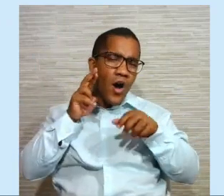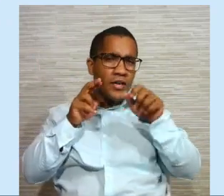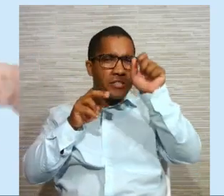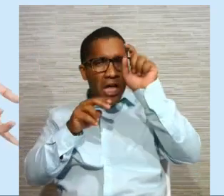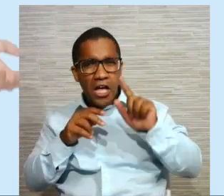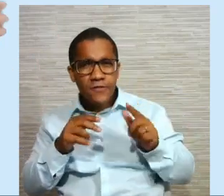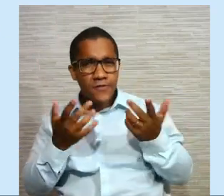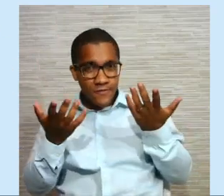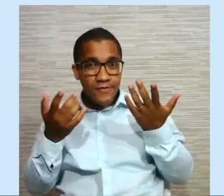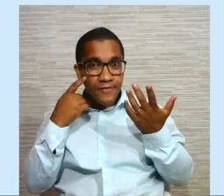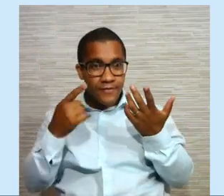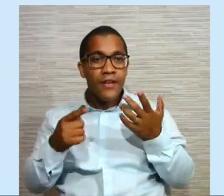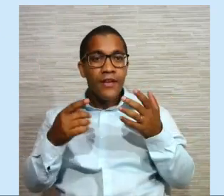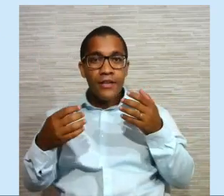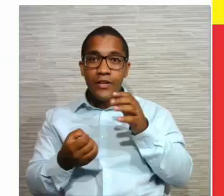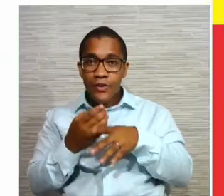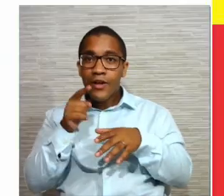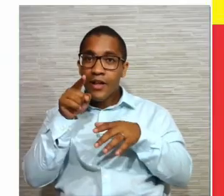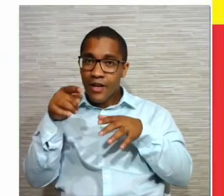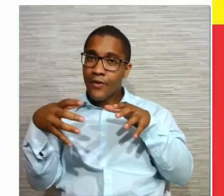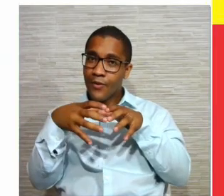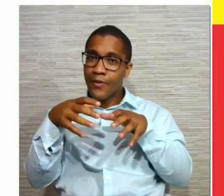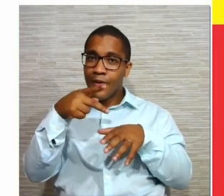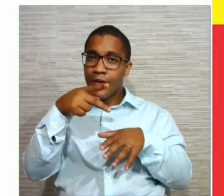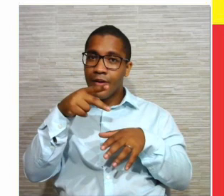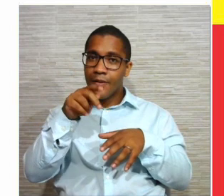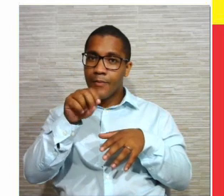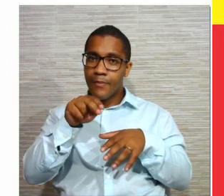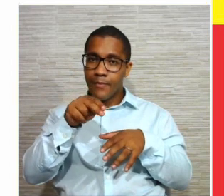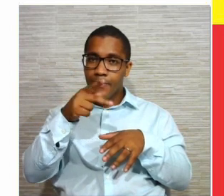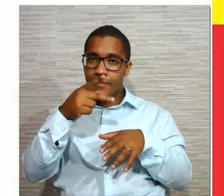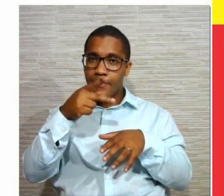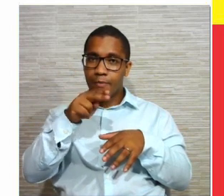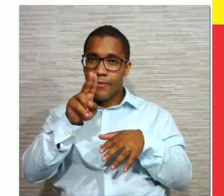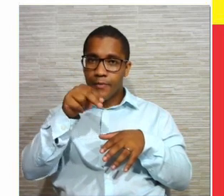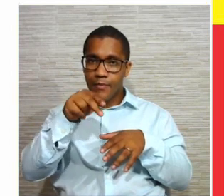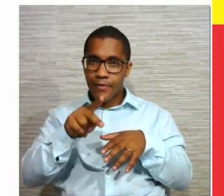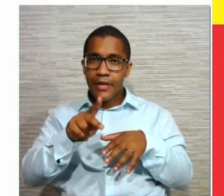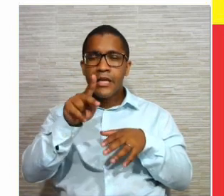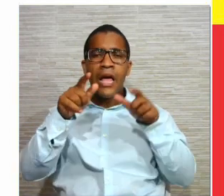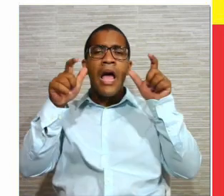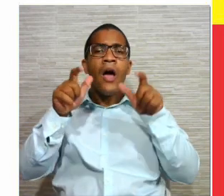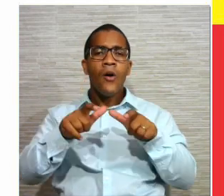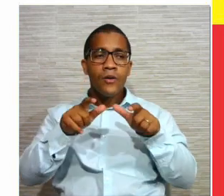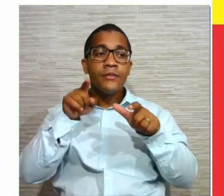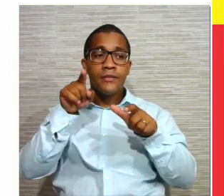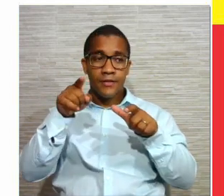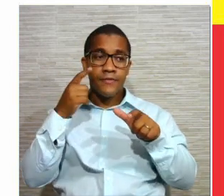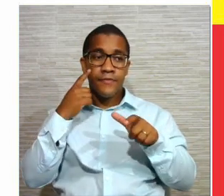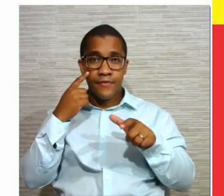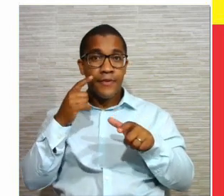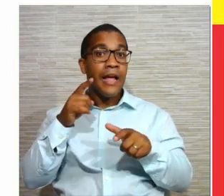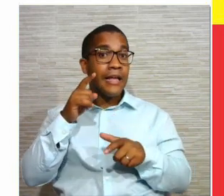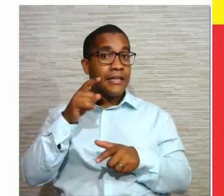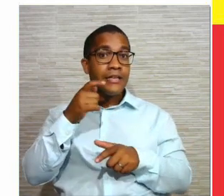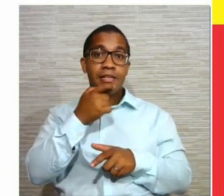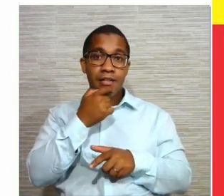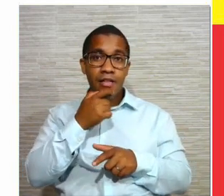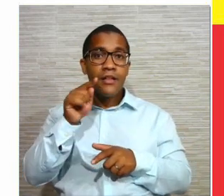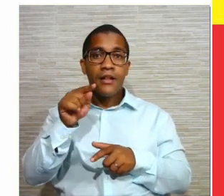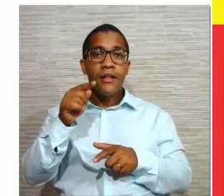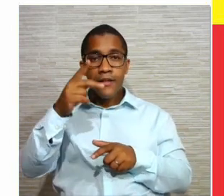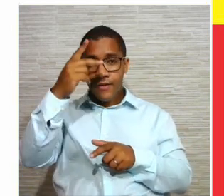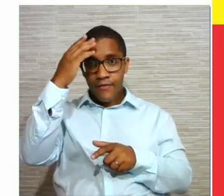Então, surgiu essa moda com os punks. O punk surgiu na Inglaterra quando o empresário